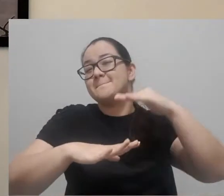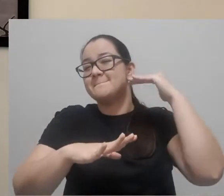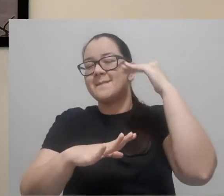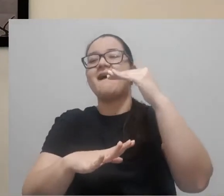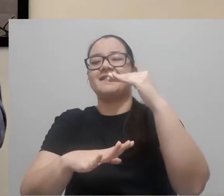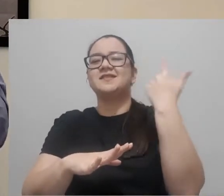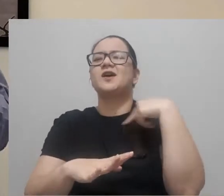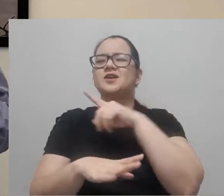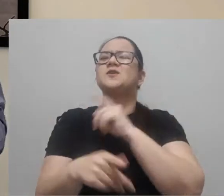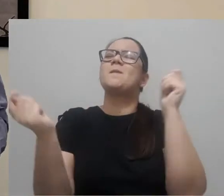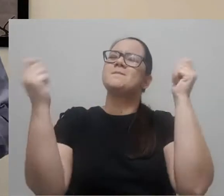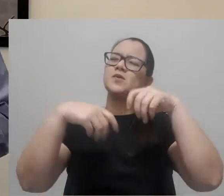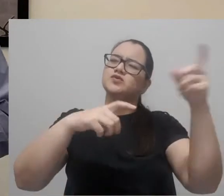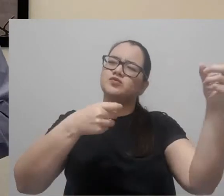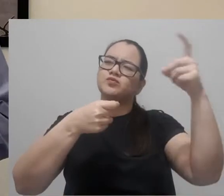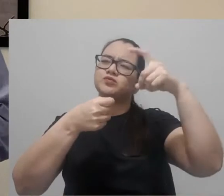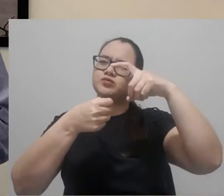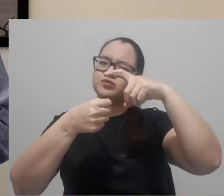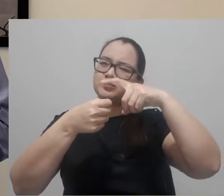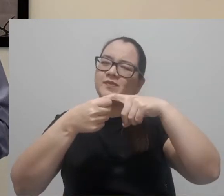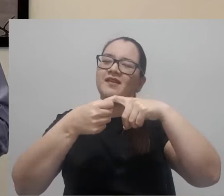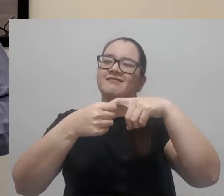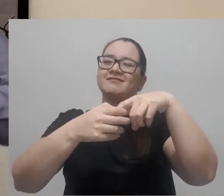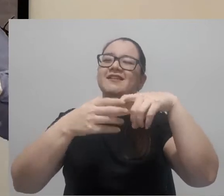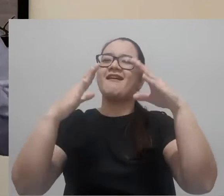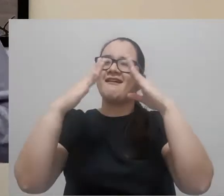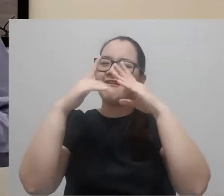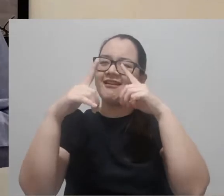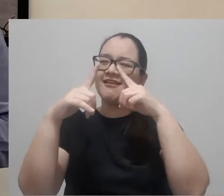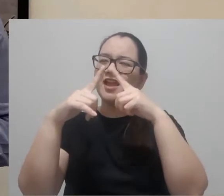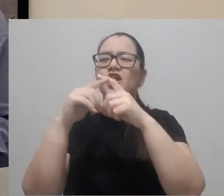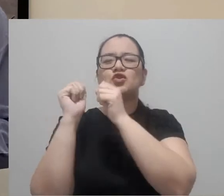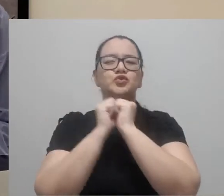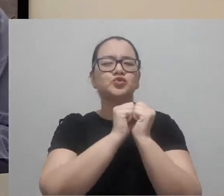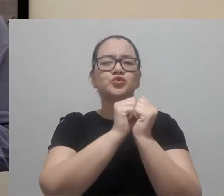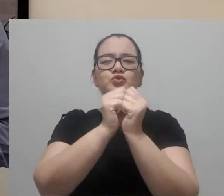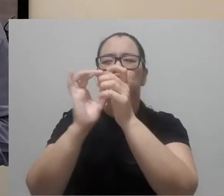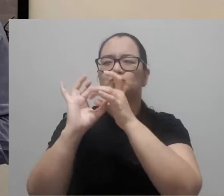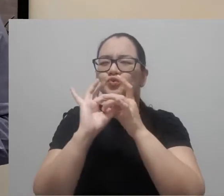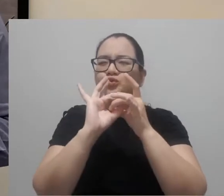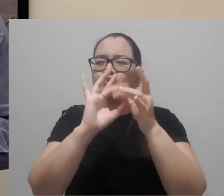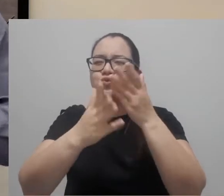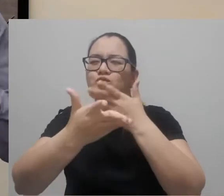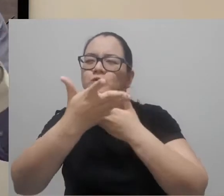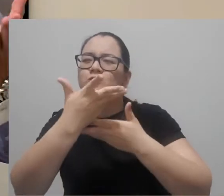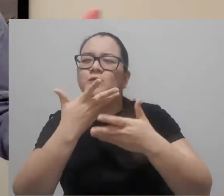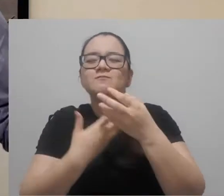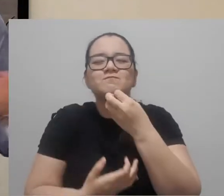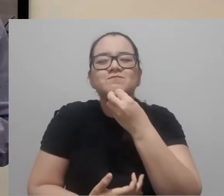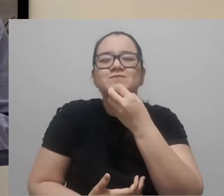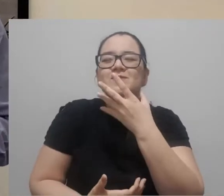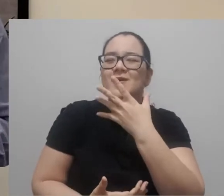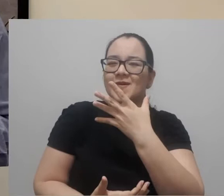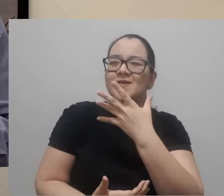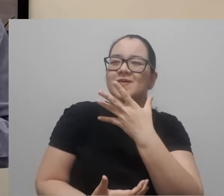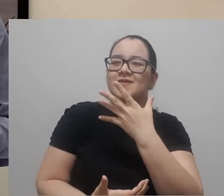permita voltarmos a congregar, a voltarmos a ter esse momento tão gostoso, onde